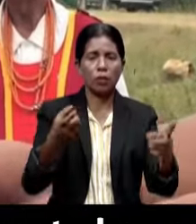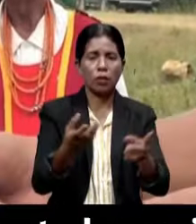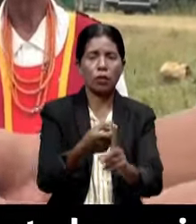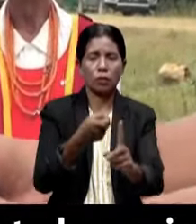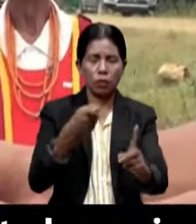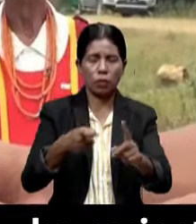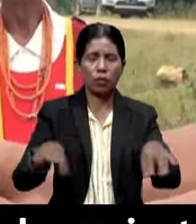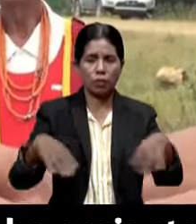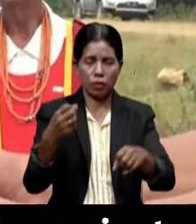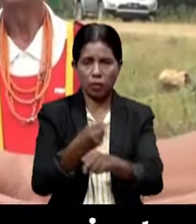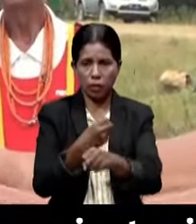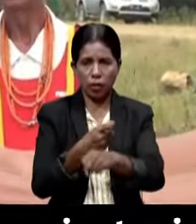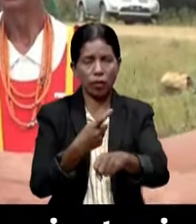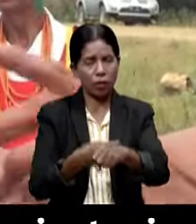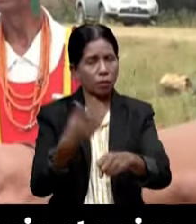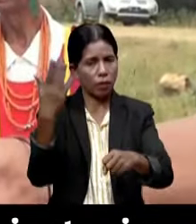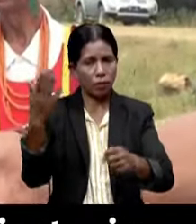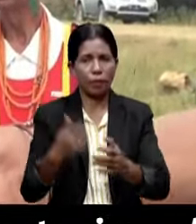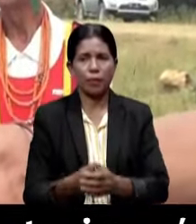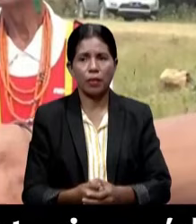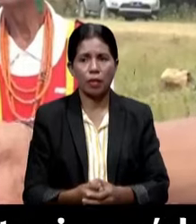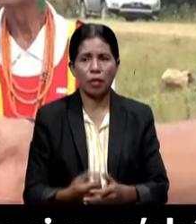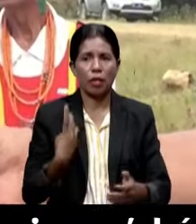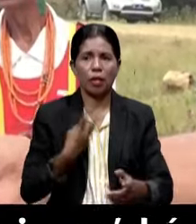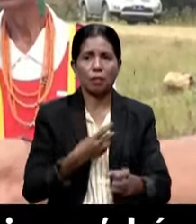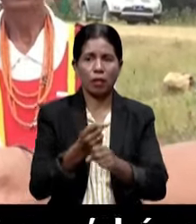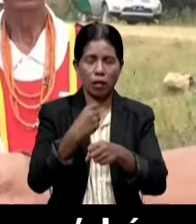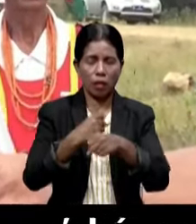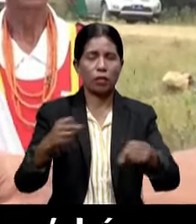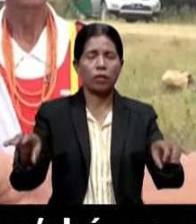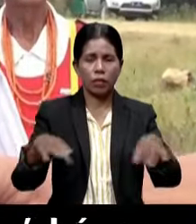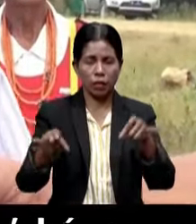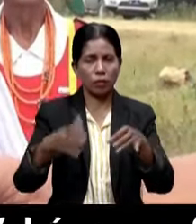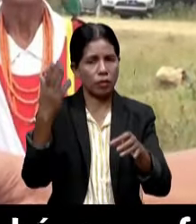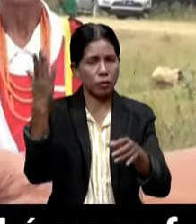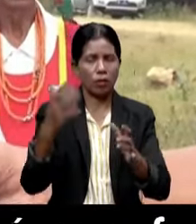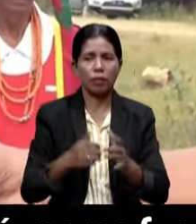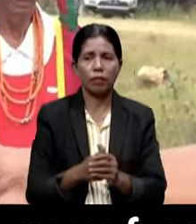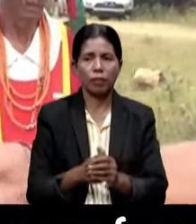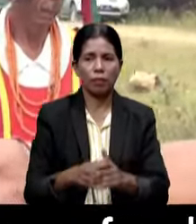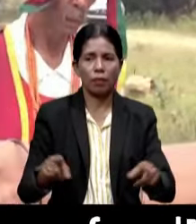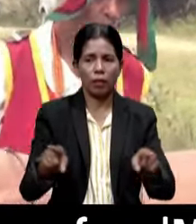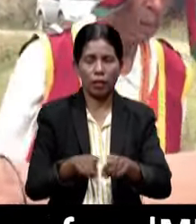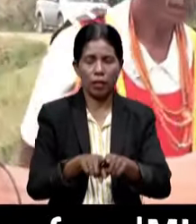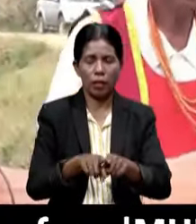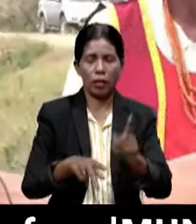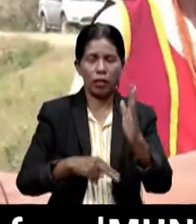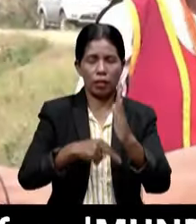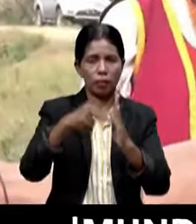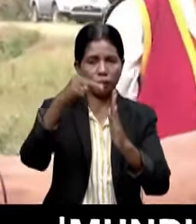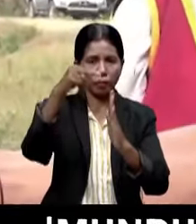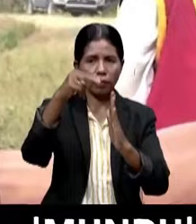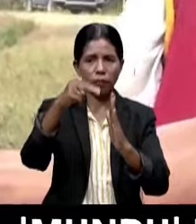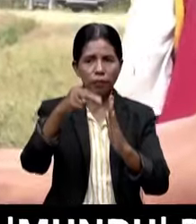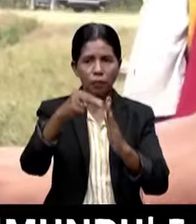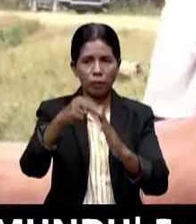e tempo na vara o fundo da minha sala o serviço ia a nessa nível